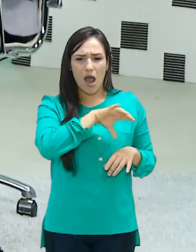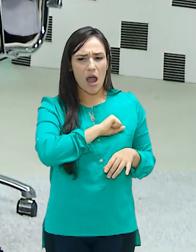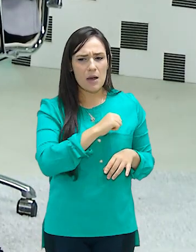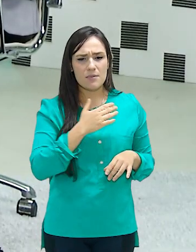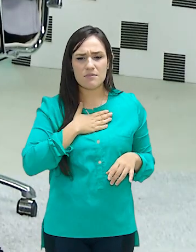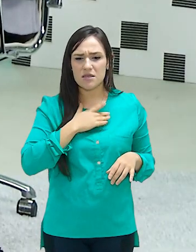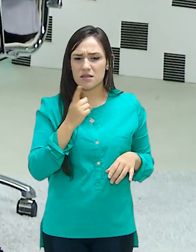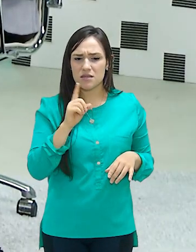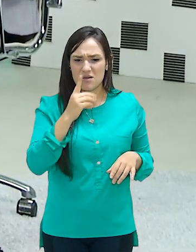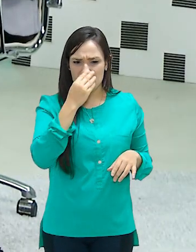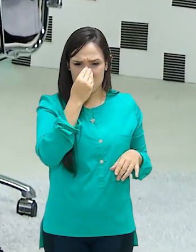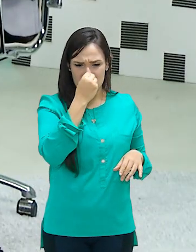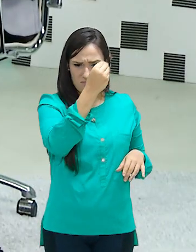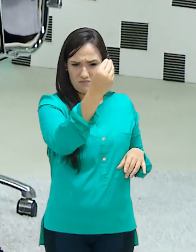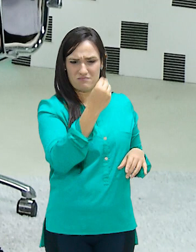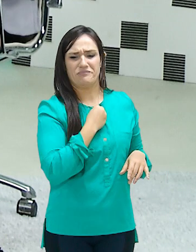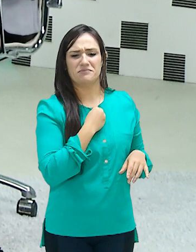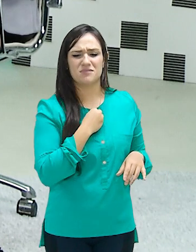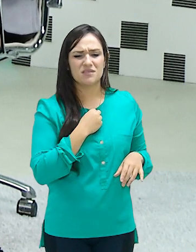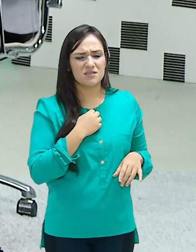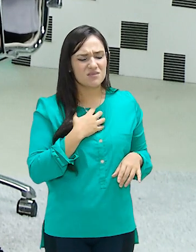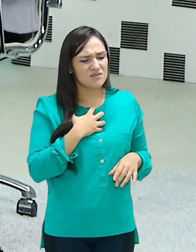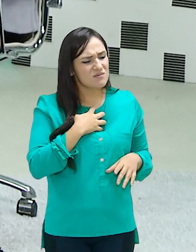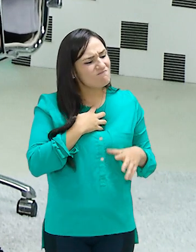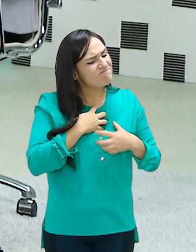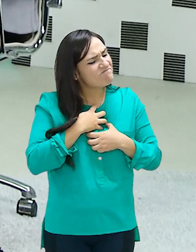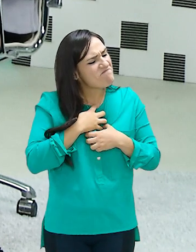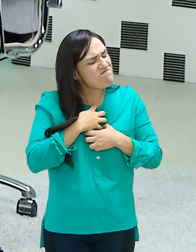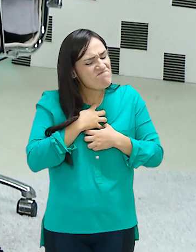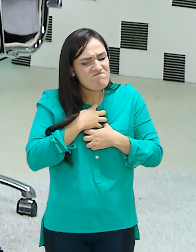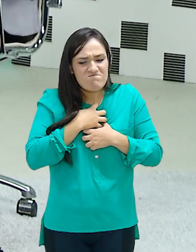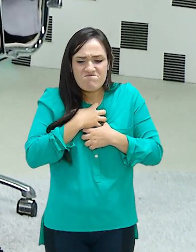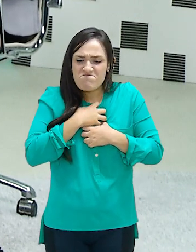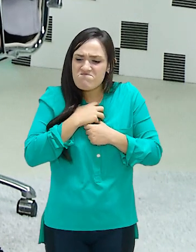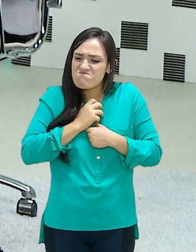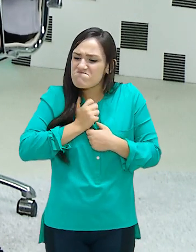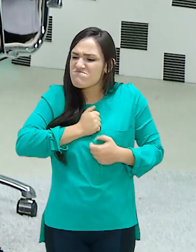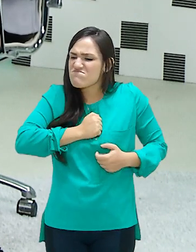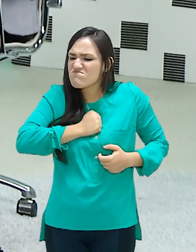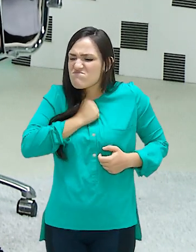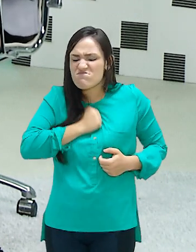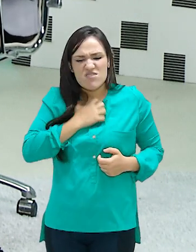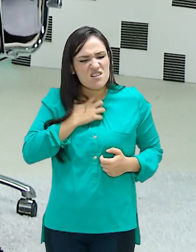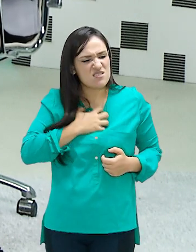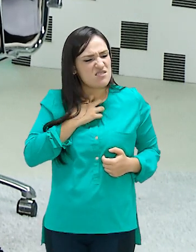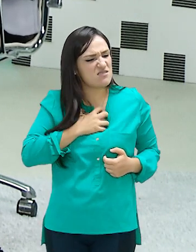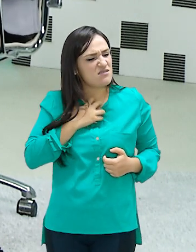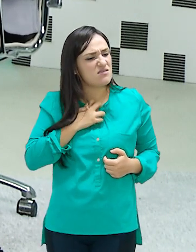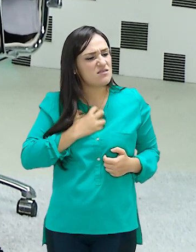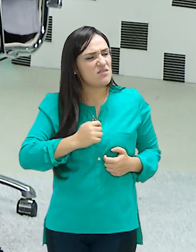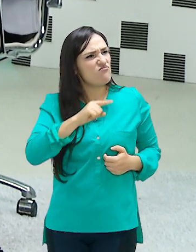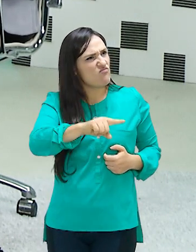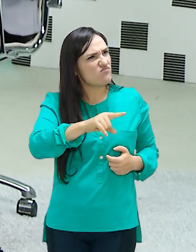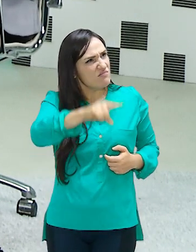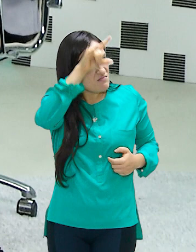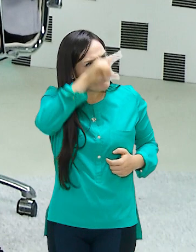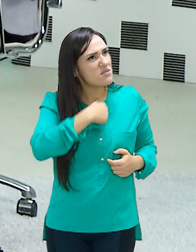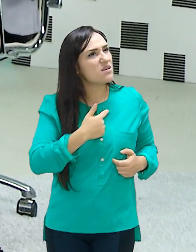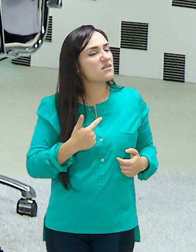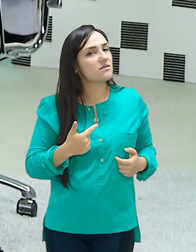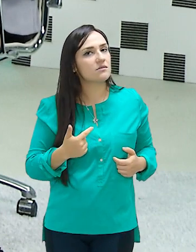rejeitado, ele fica magoado, ele fica com raiva, ele acha que ele foi traído e